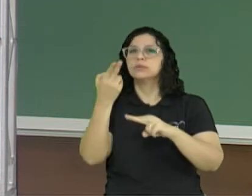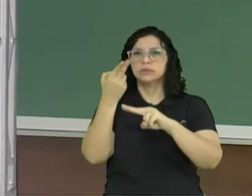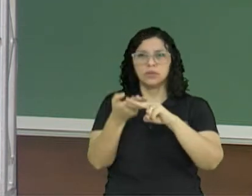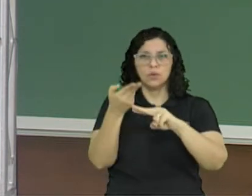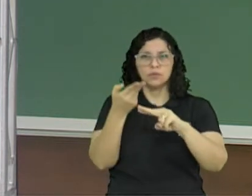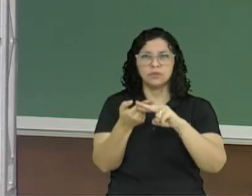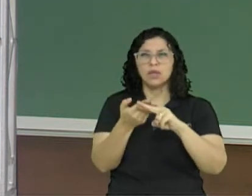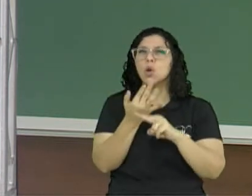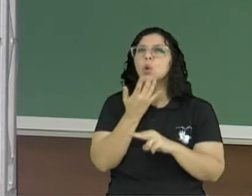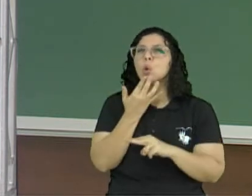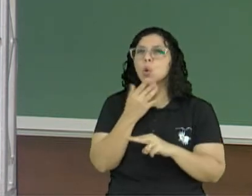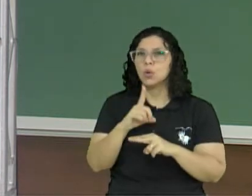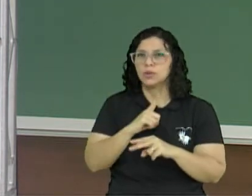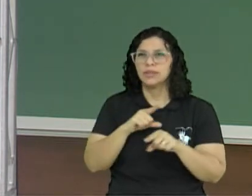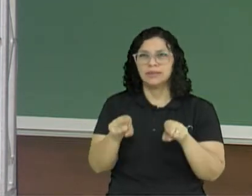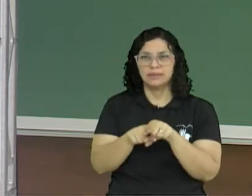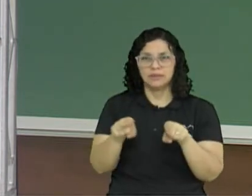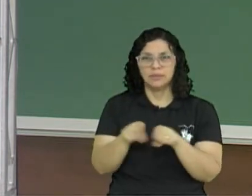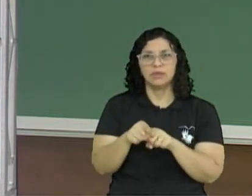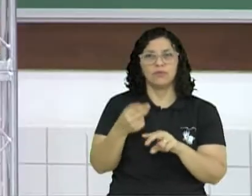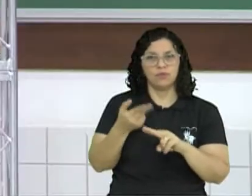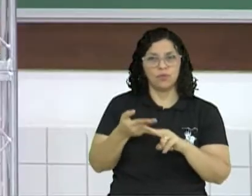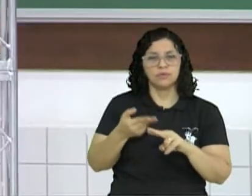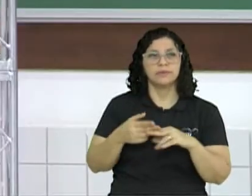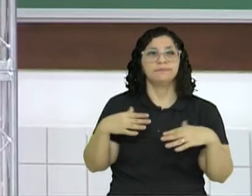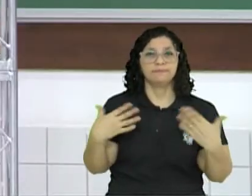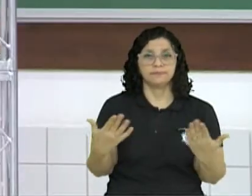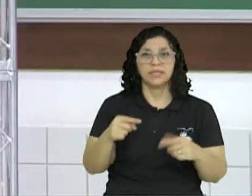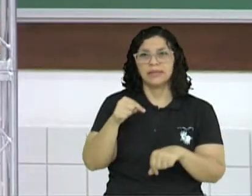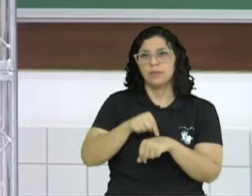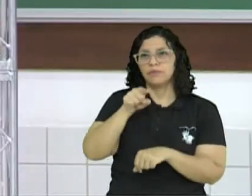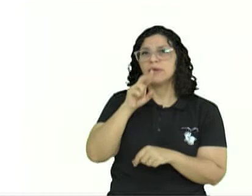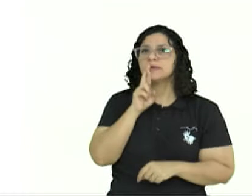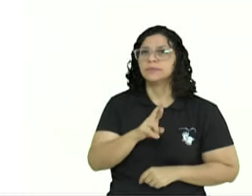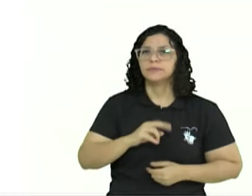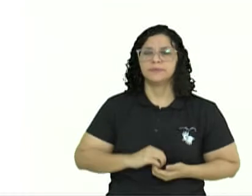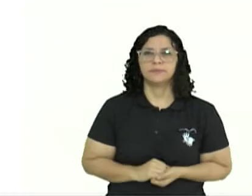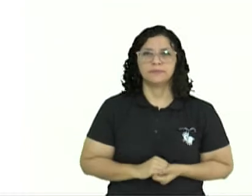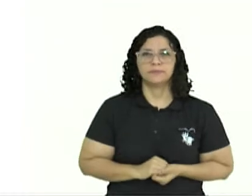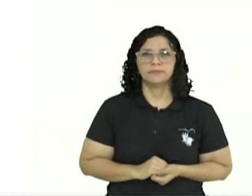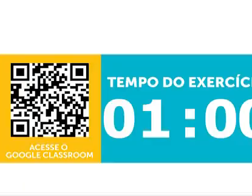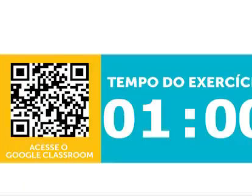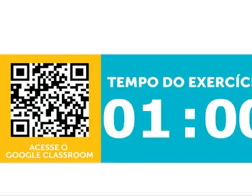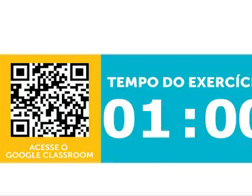é o quê? É a quantidade de partes considerada. Tempo para vocês.